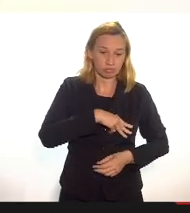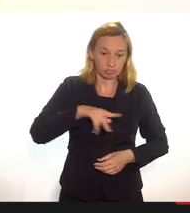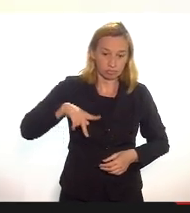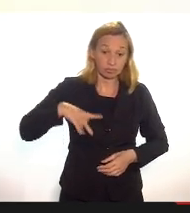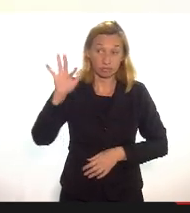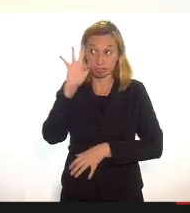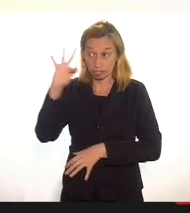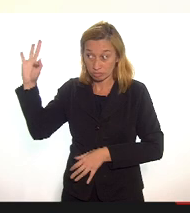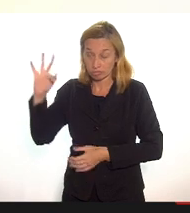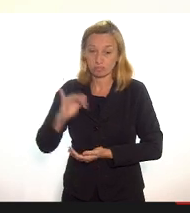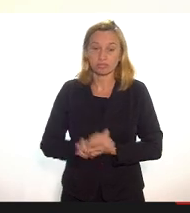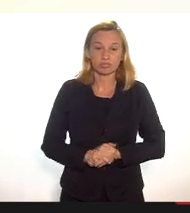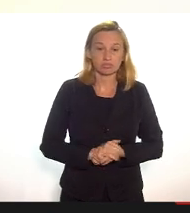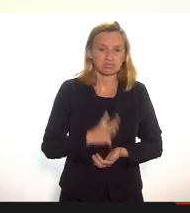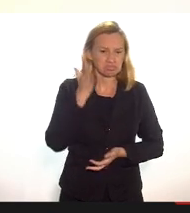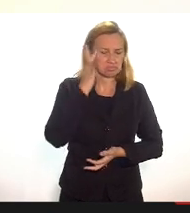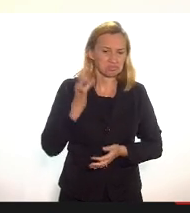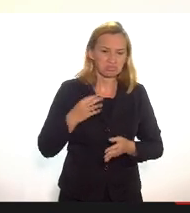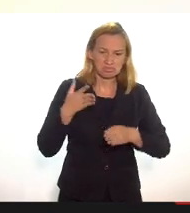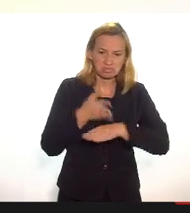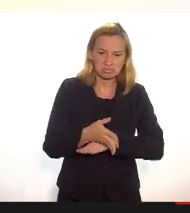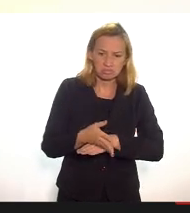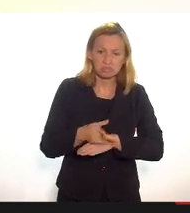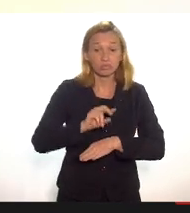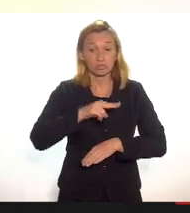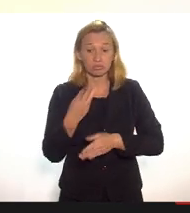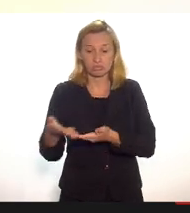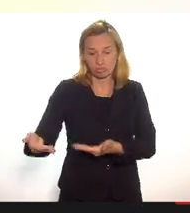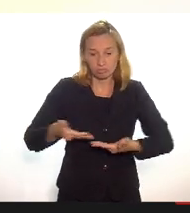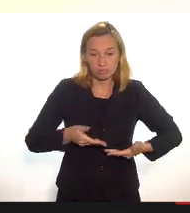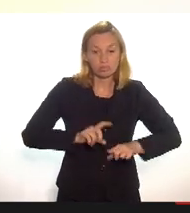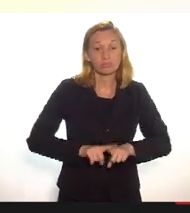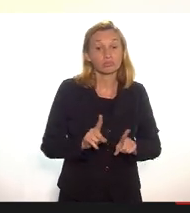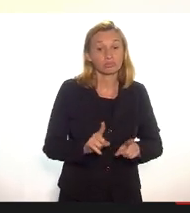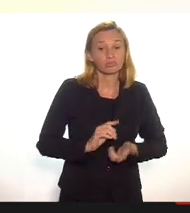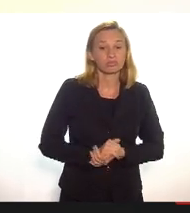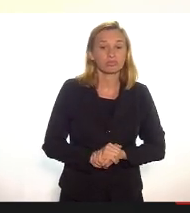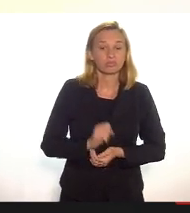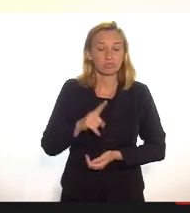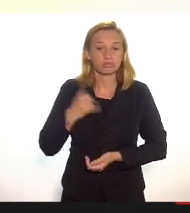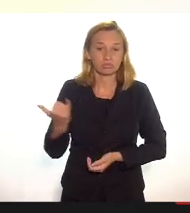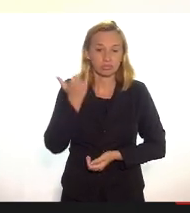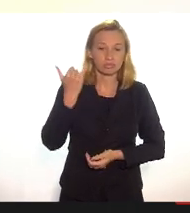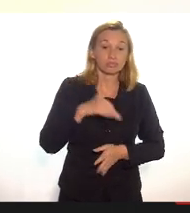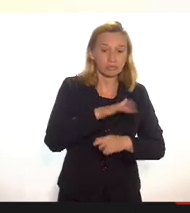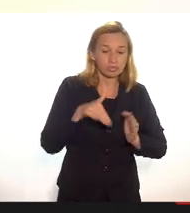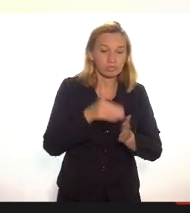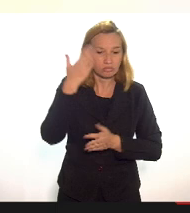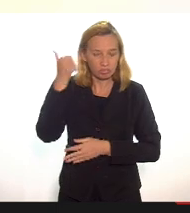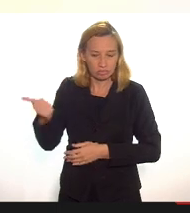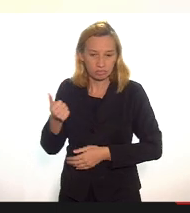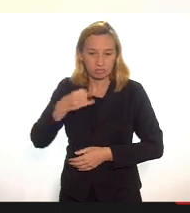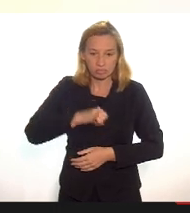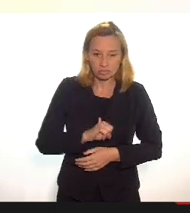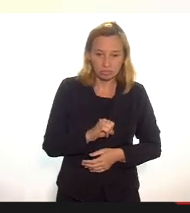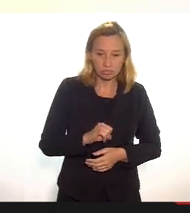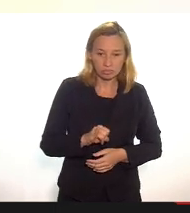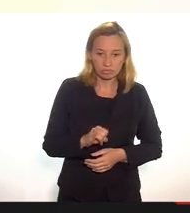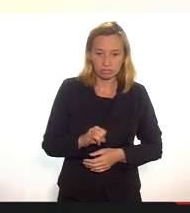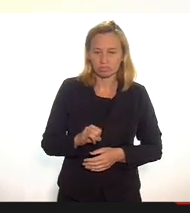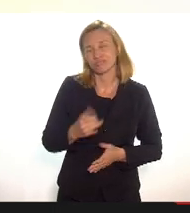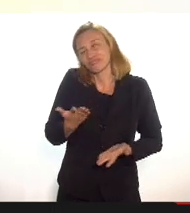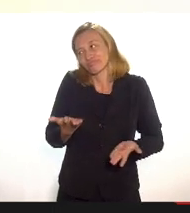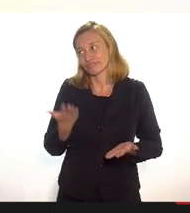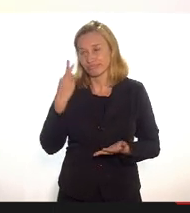Federal. Eu não sei se eles chegaram, se eles foram convidados, mas é importante que todos saibam, se é que a essa altura todos já